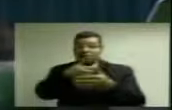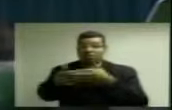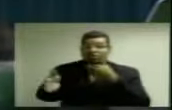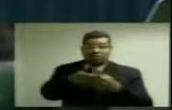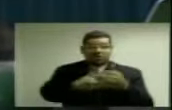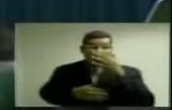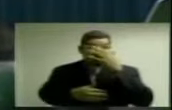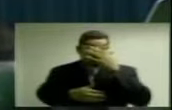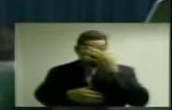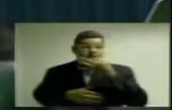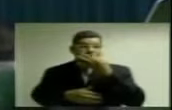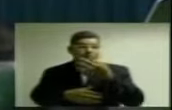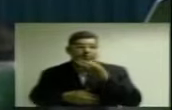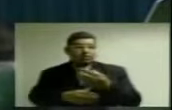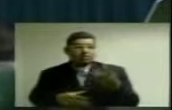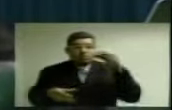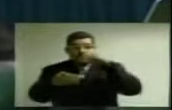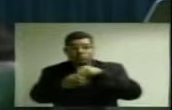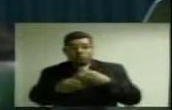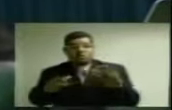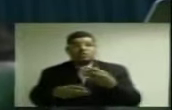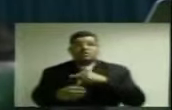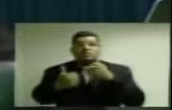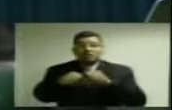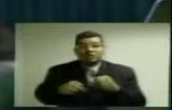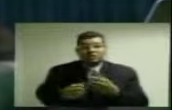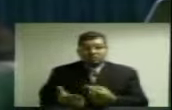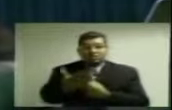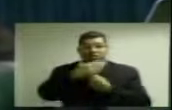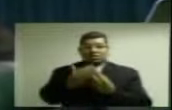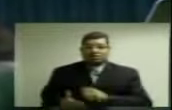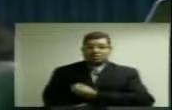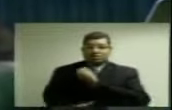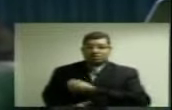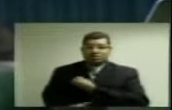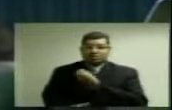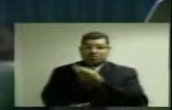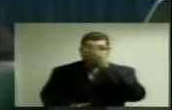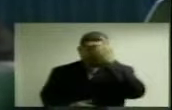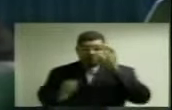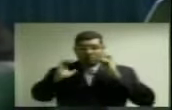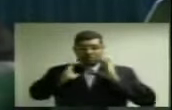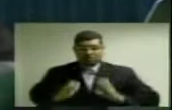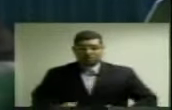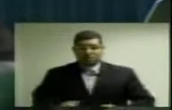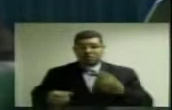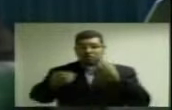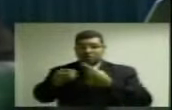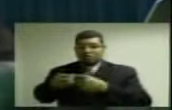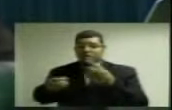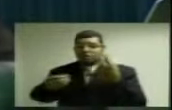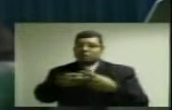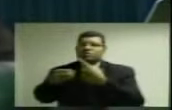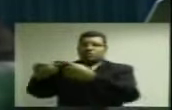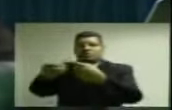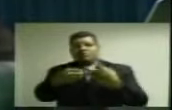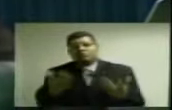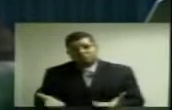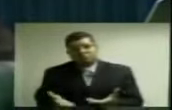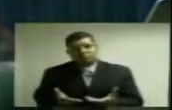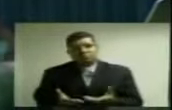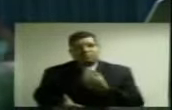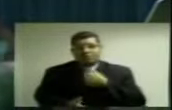qualquer questão corporativa está a defesa da vida e do cidadão que mora nas periferias e no interior do